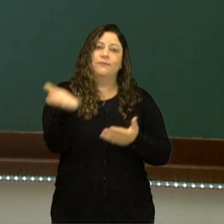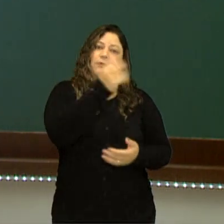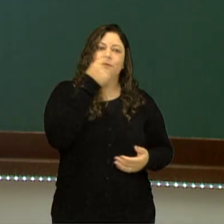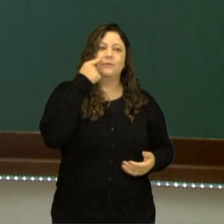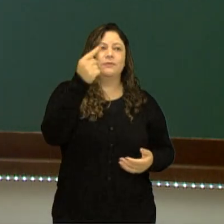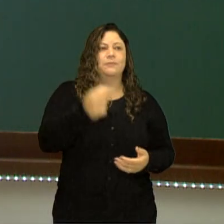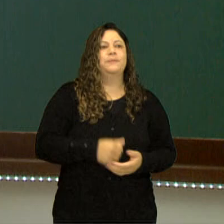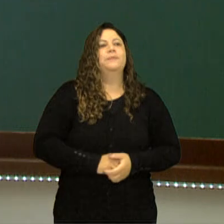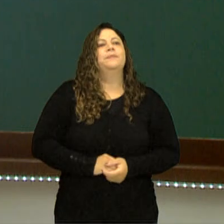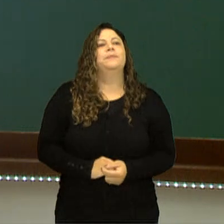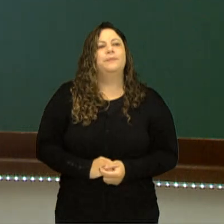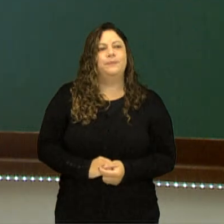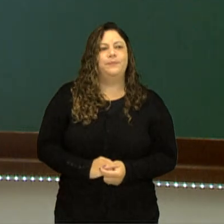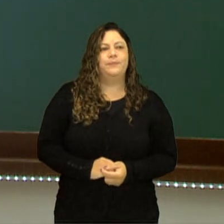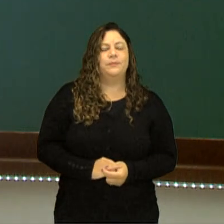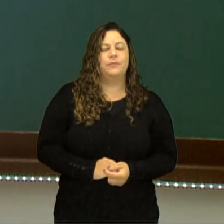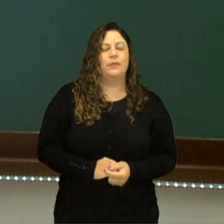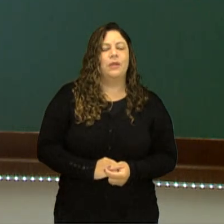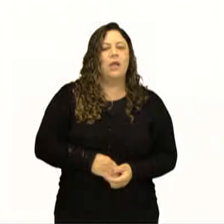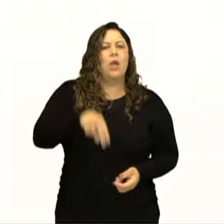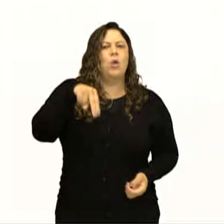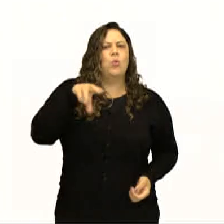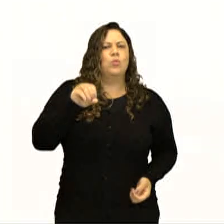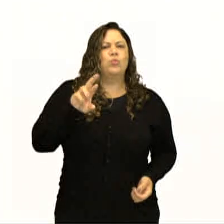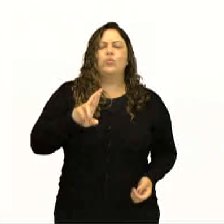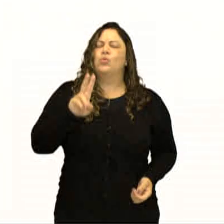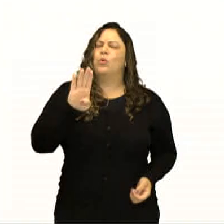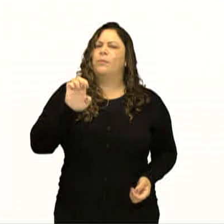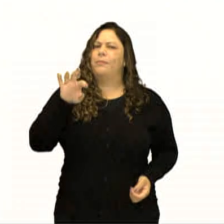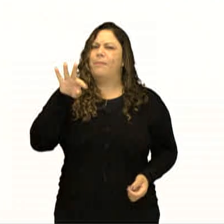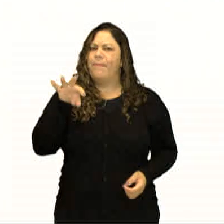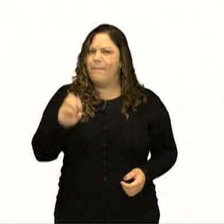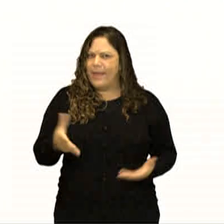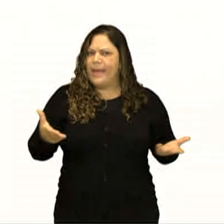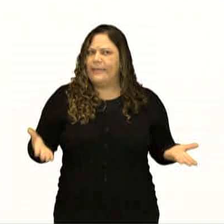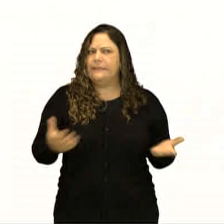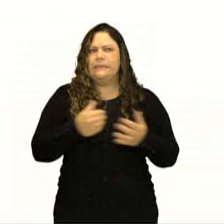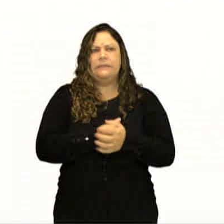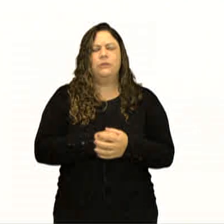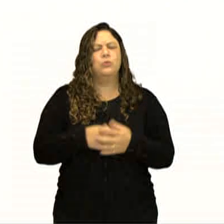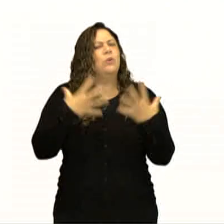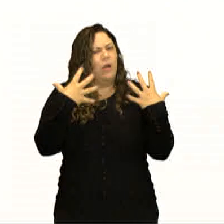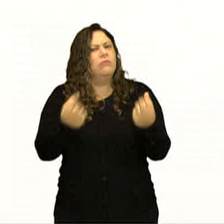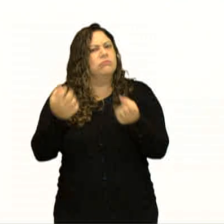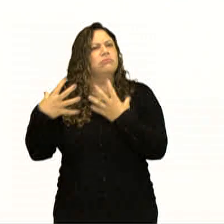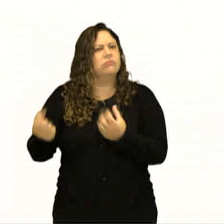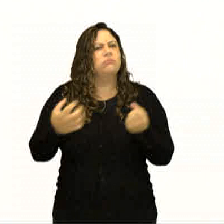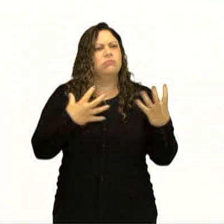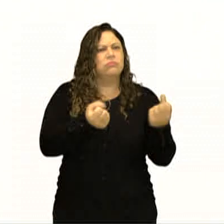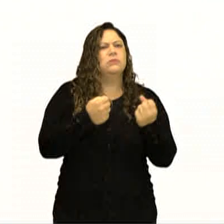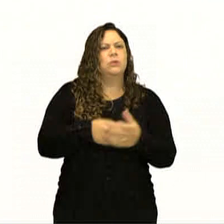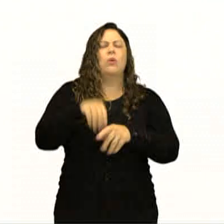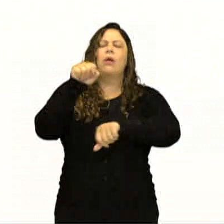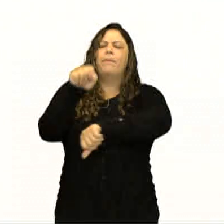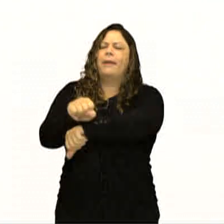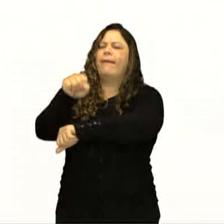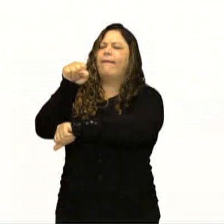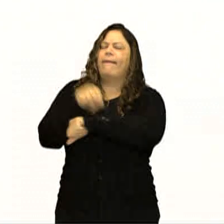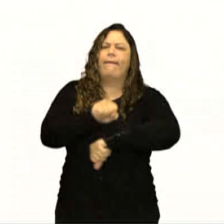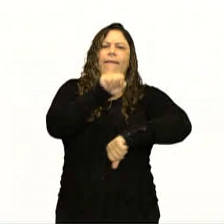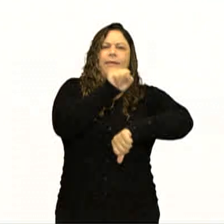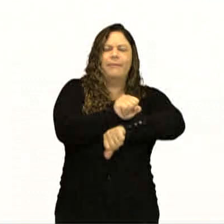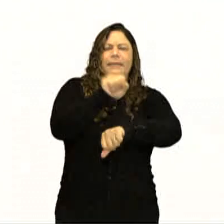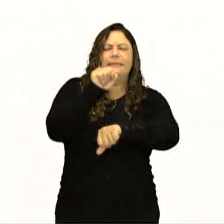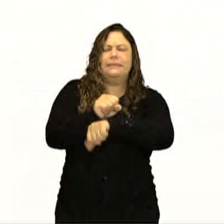As Paradas. O Norberto, que a princípio aceitou com entusiasmo as paradas dos bondes de